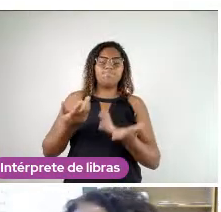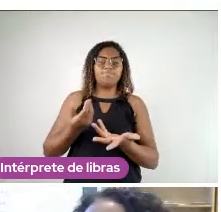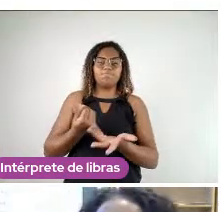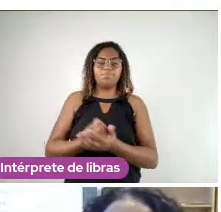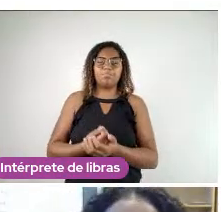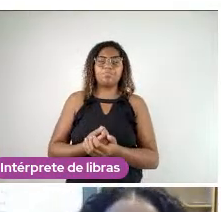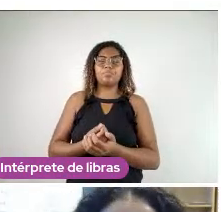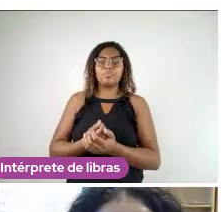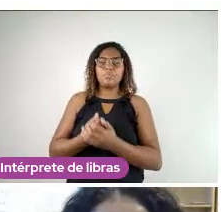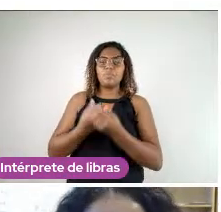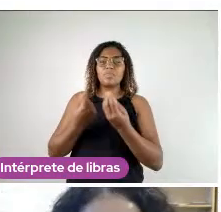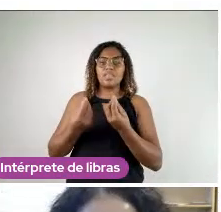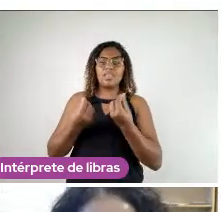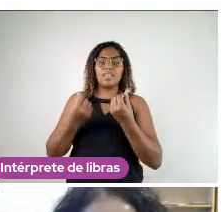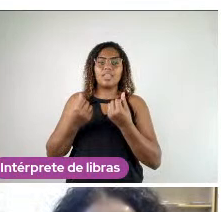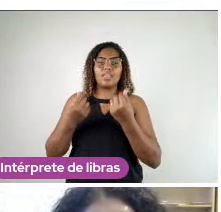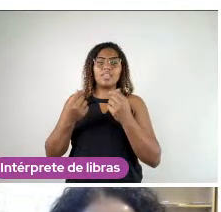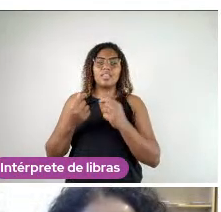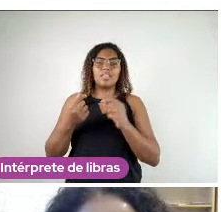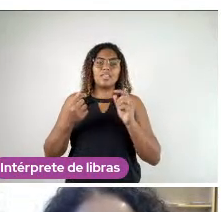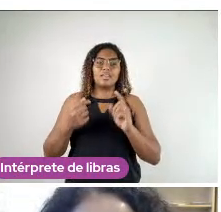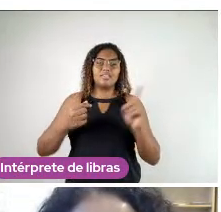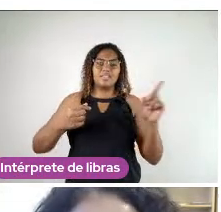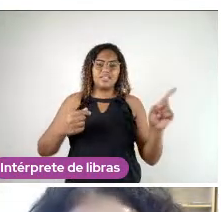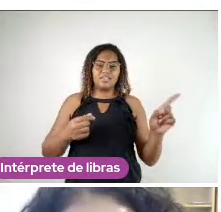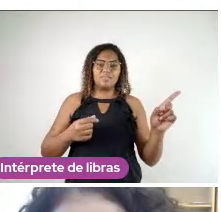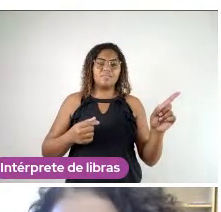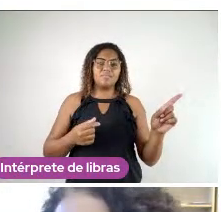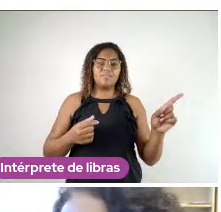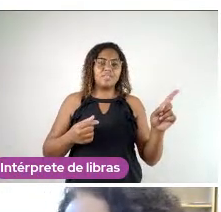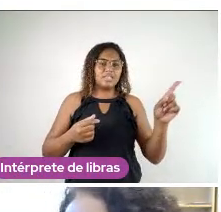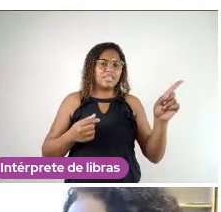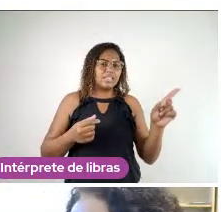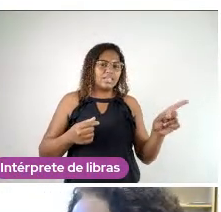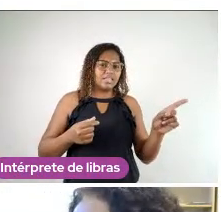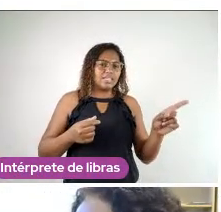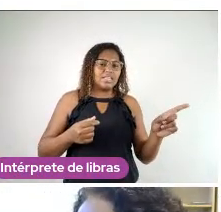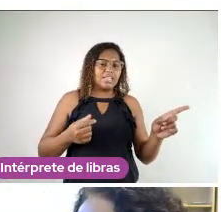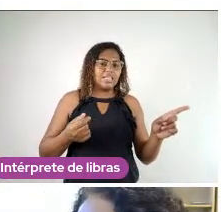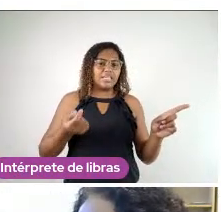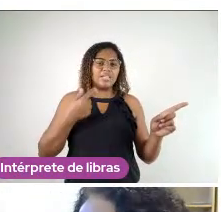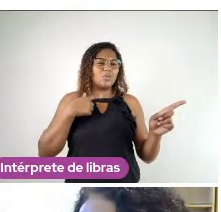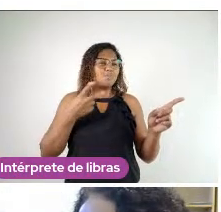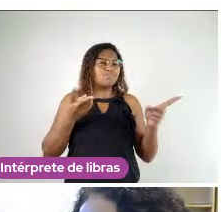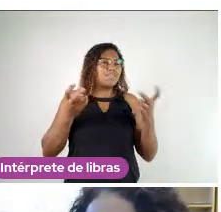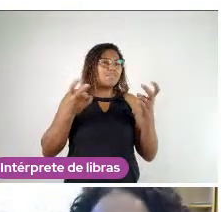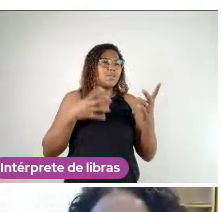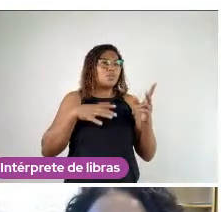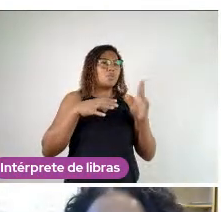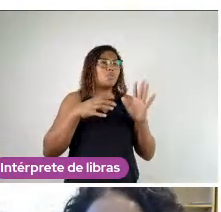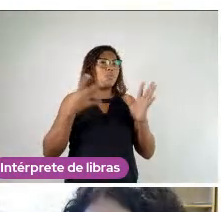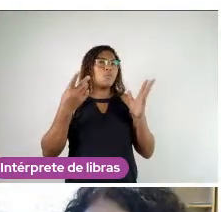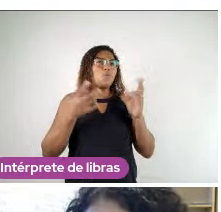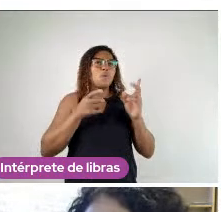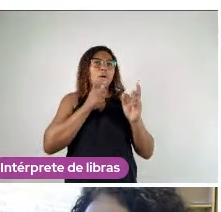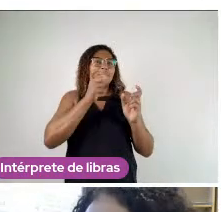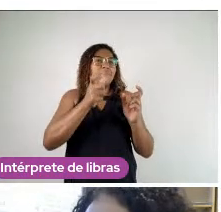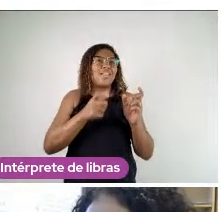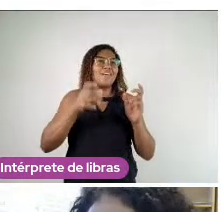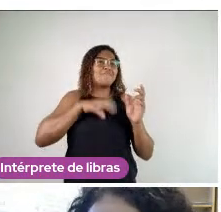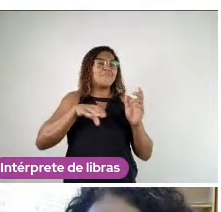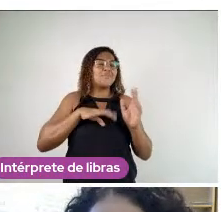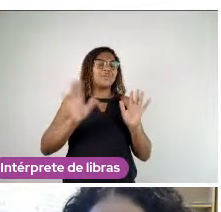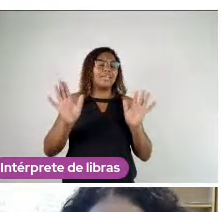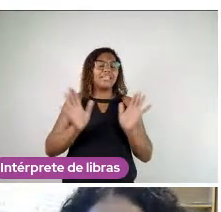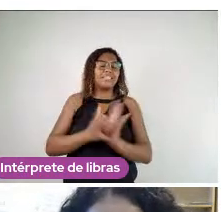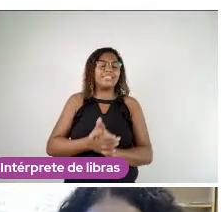a water supply, desculpa, não está vindo agora o termo em português,